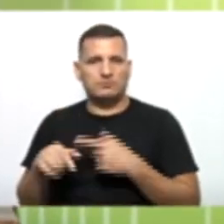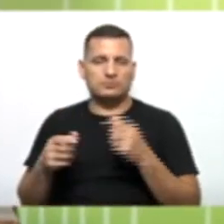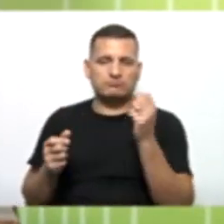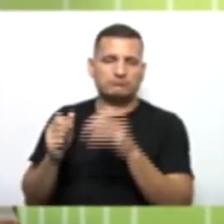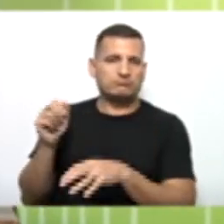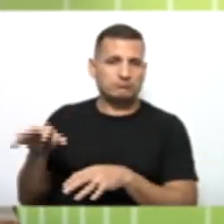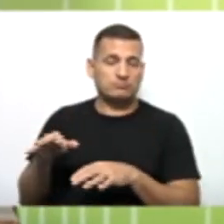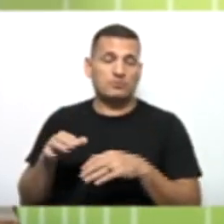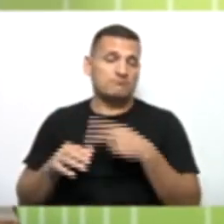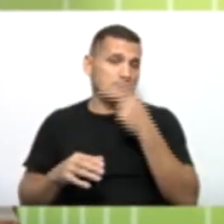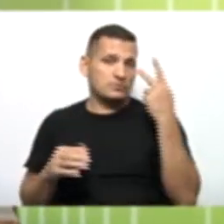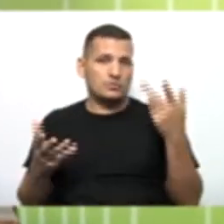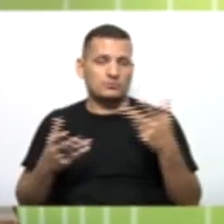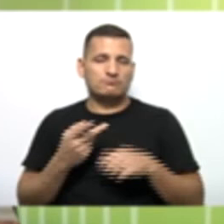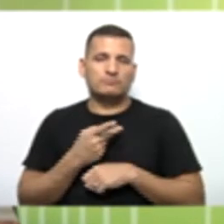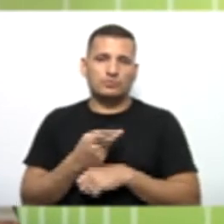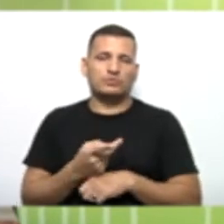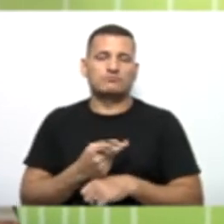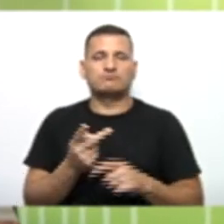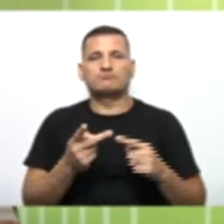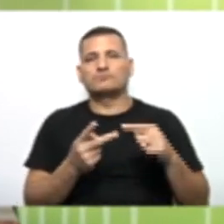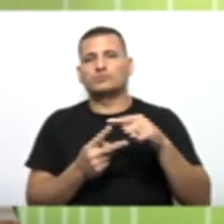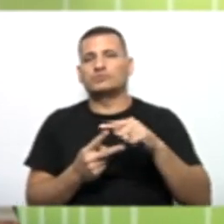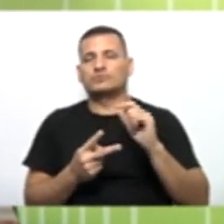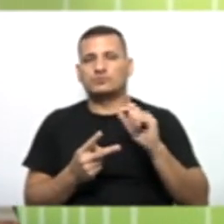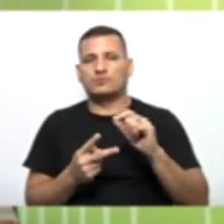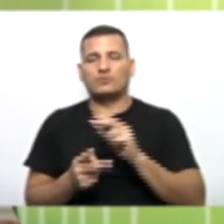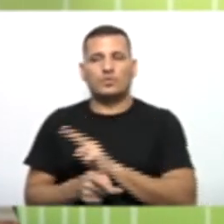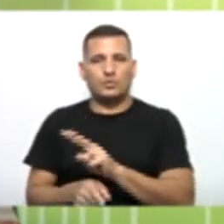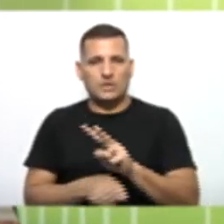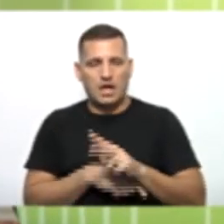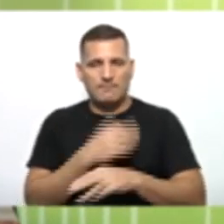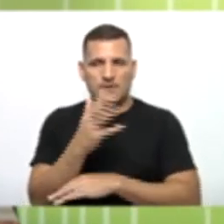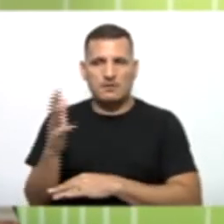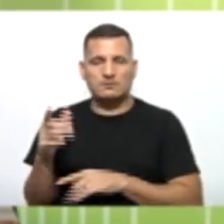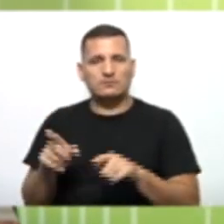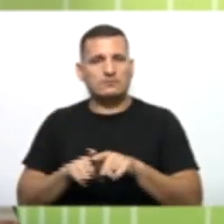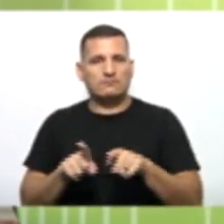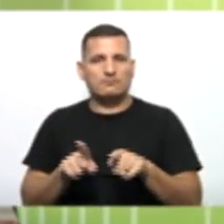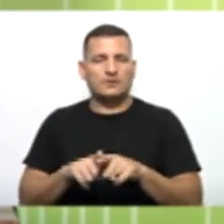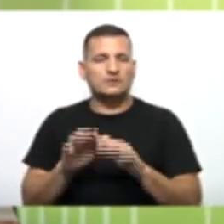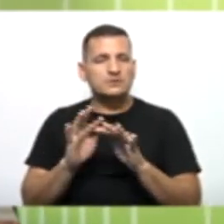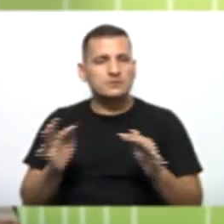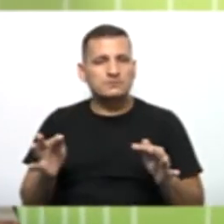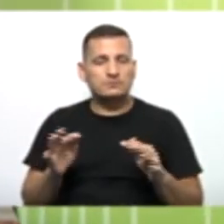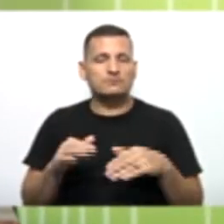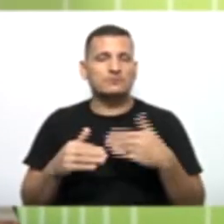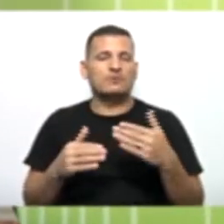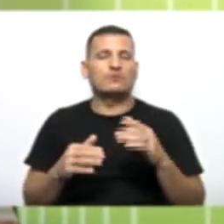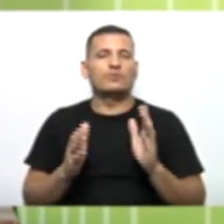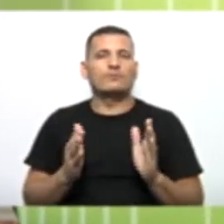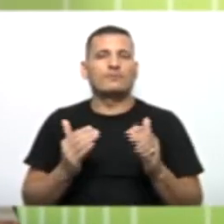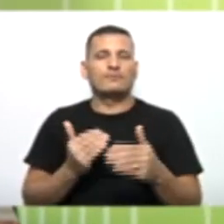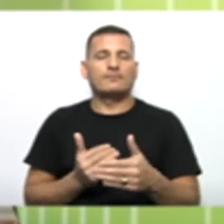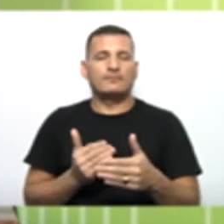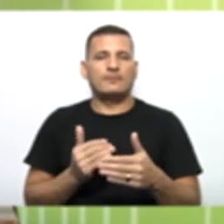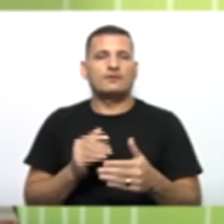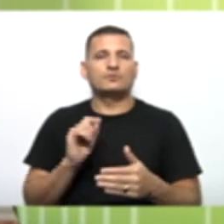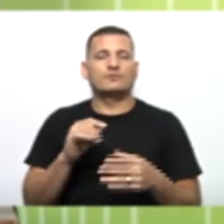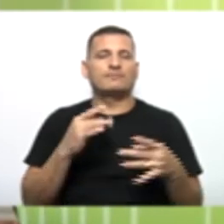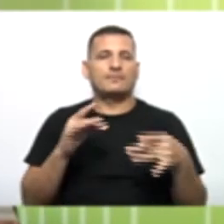as duas coisas, praticidade e proteção ao meio ambiente. Daí vem a ideia de um plástico que se degrade mais